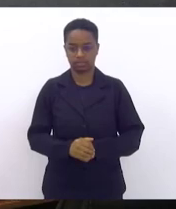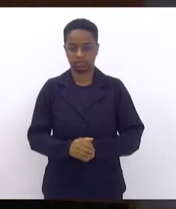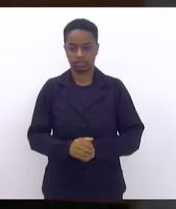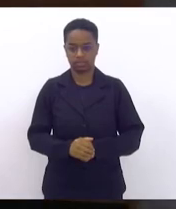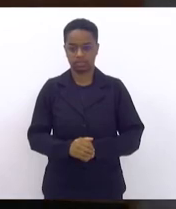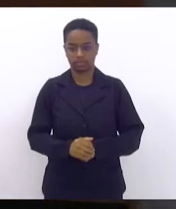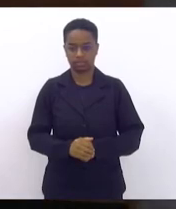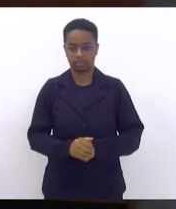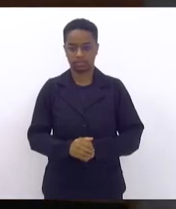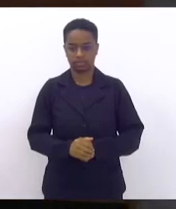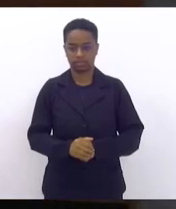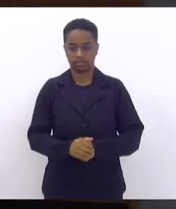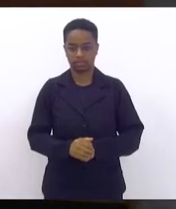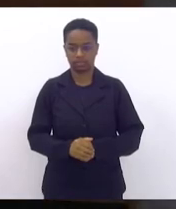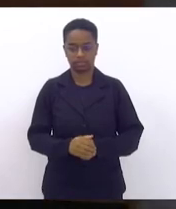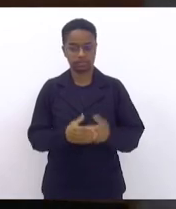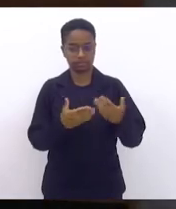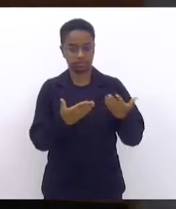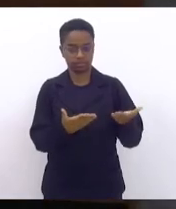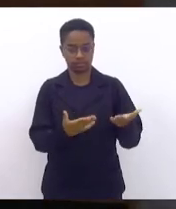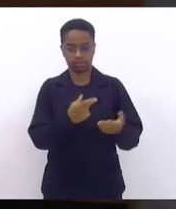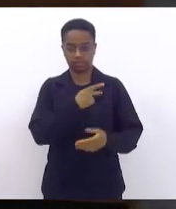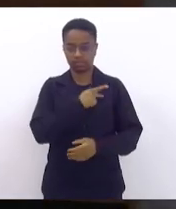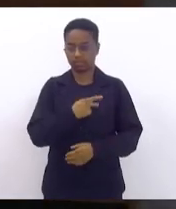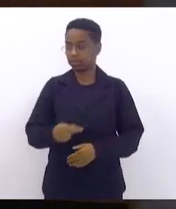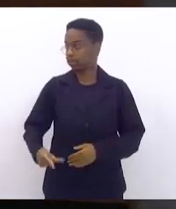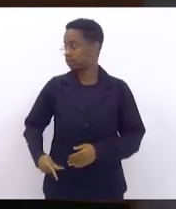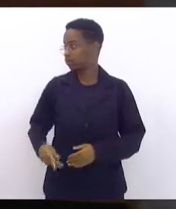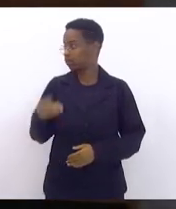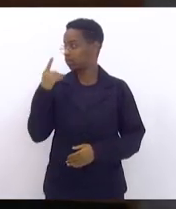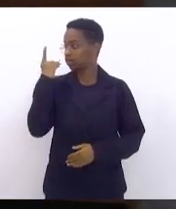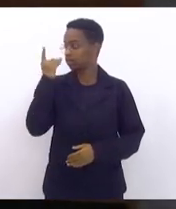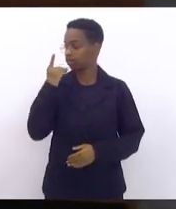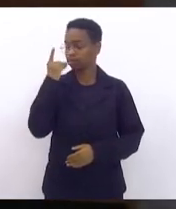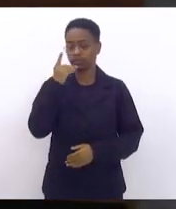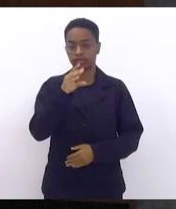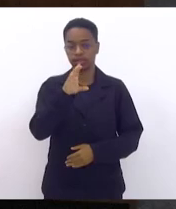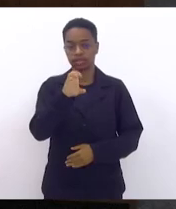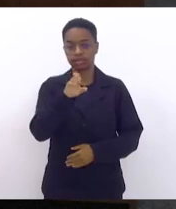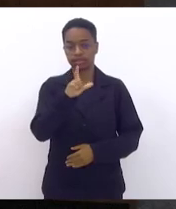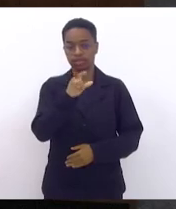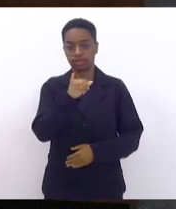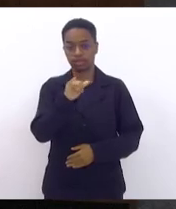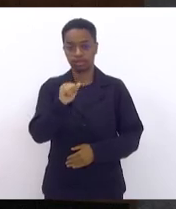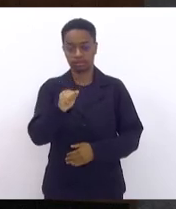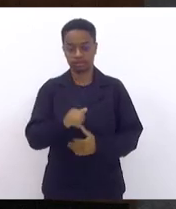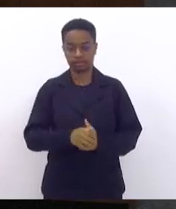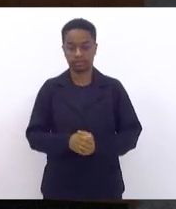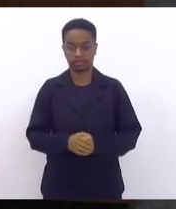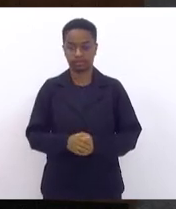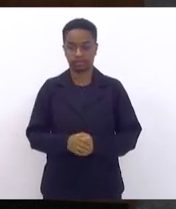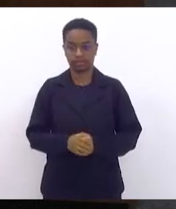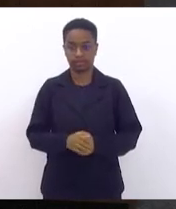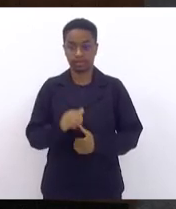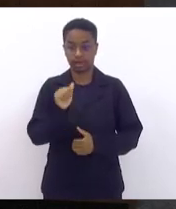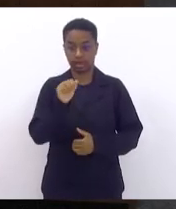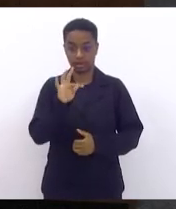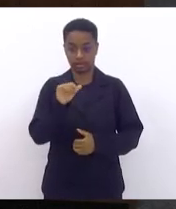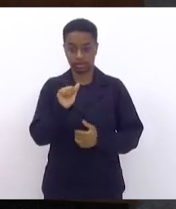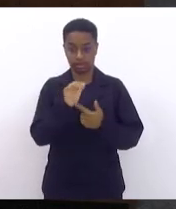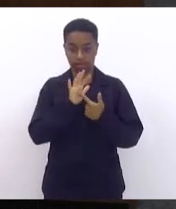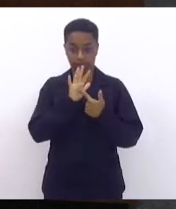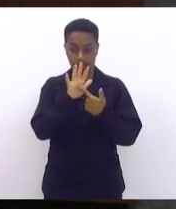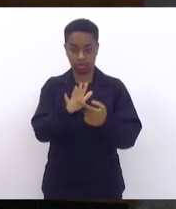senhora Presidente deputada Célia Jordão a ata